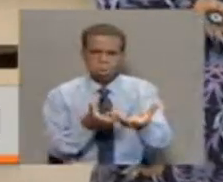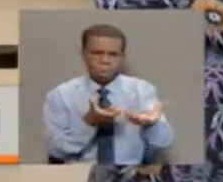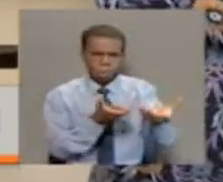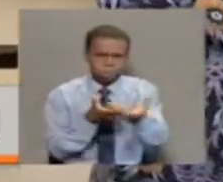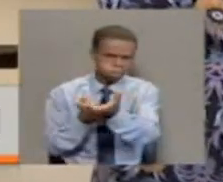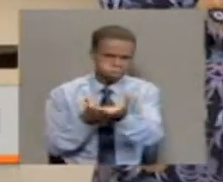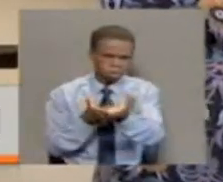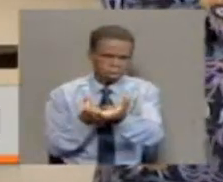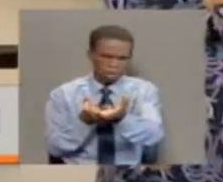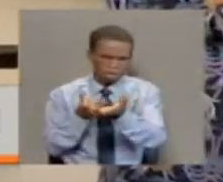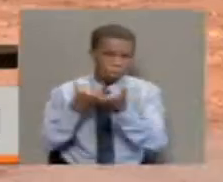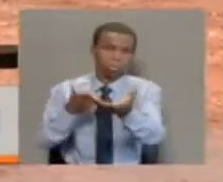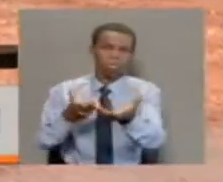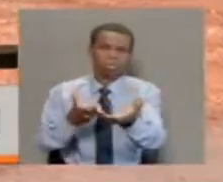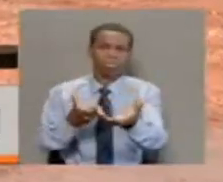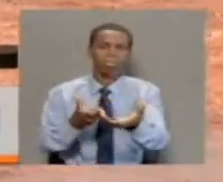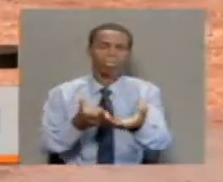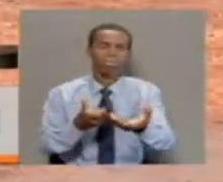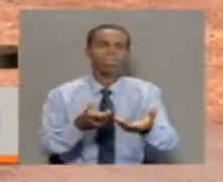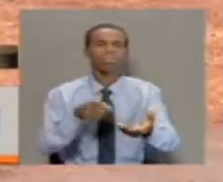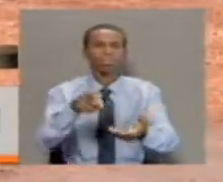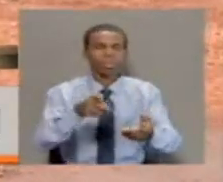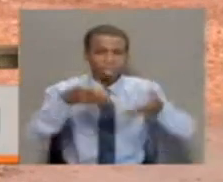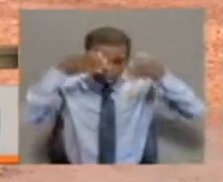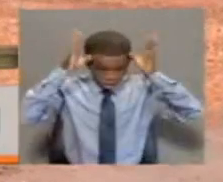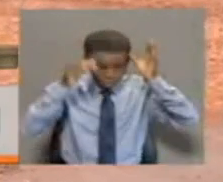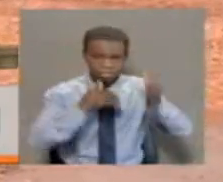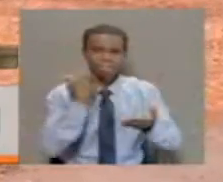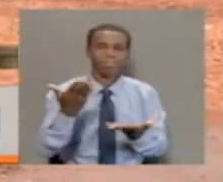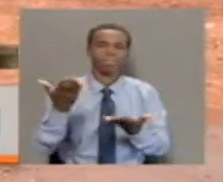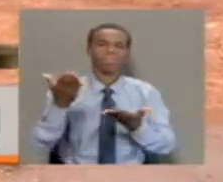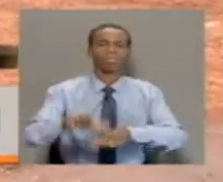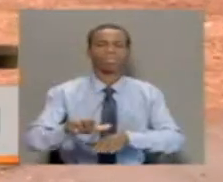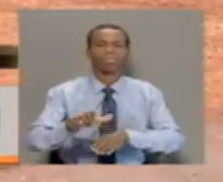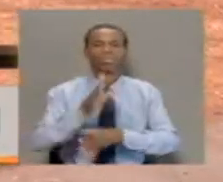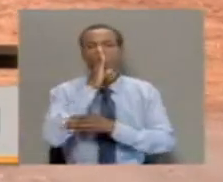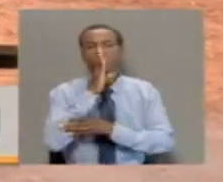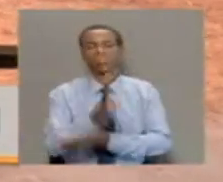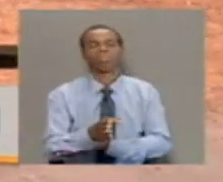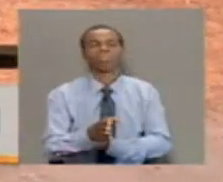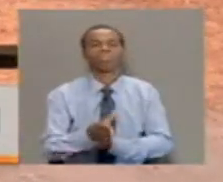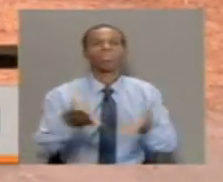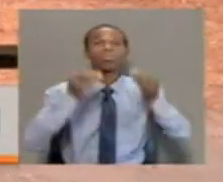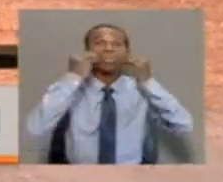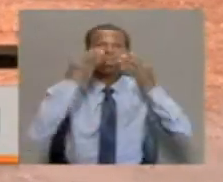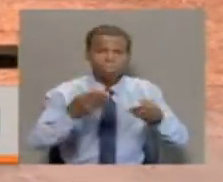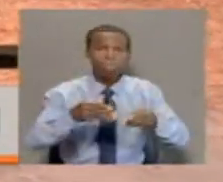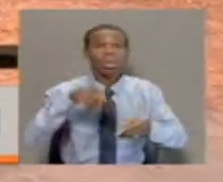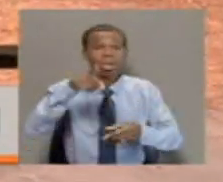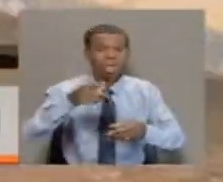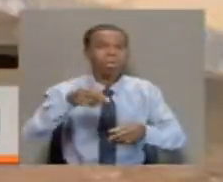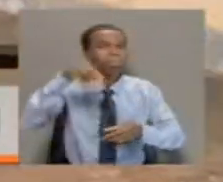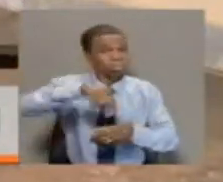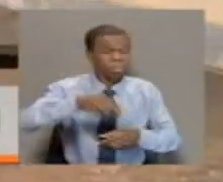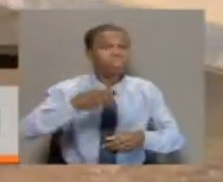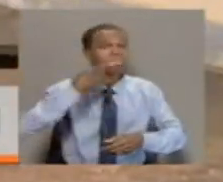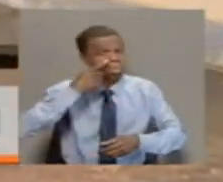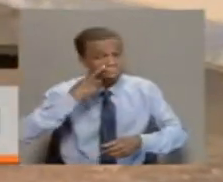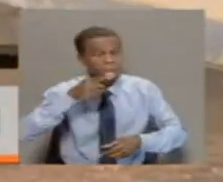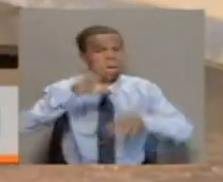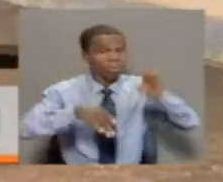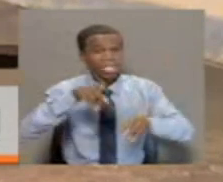lamego, lhe faz um tiro. Já mataram o cão, para fazer de novo o teste da raiva. As